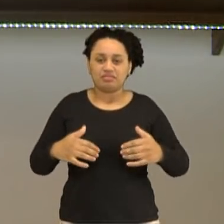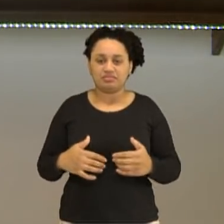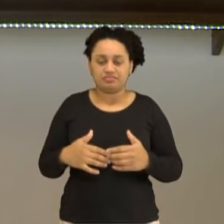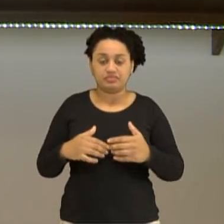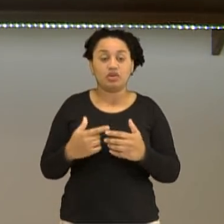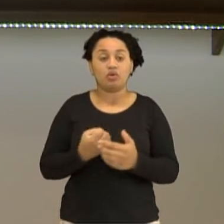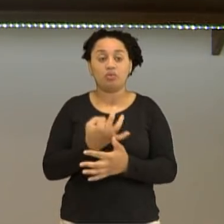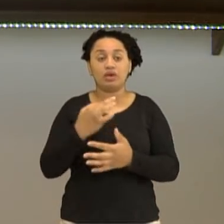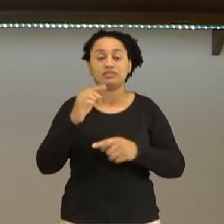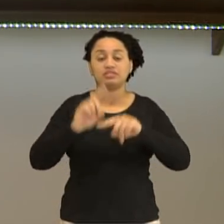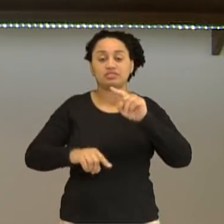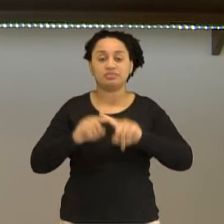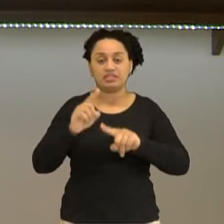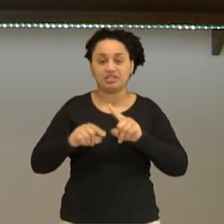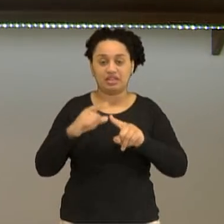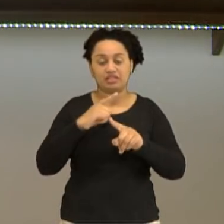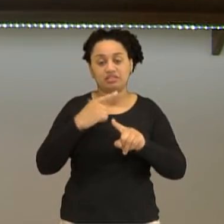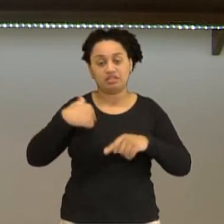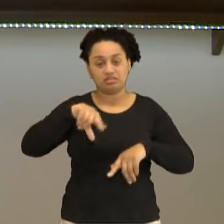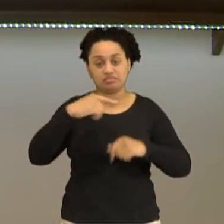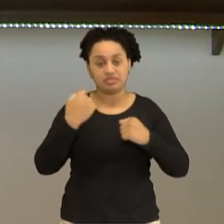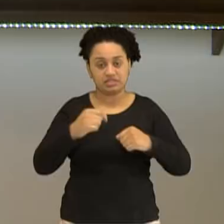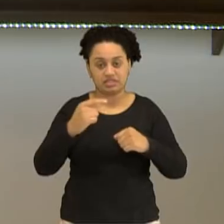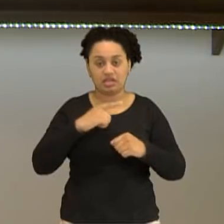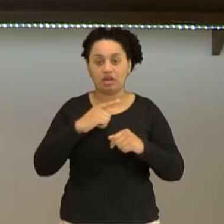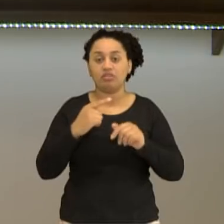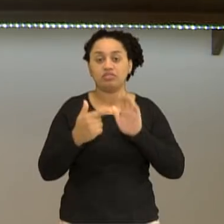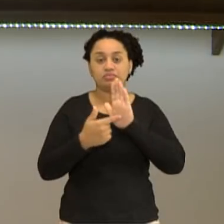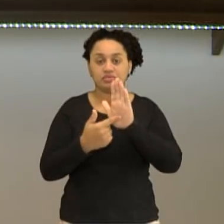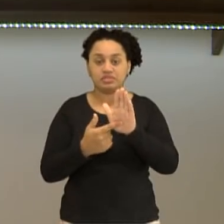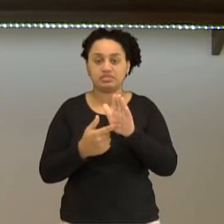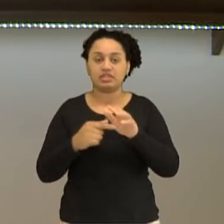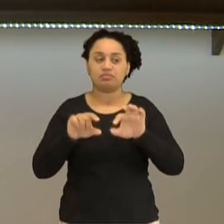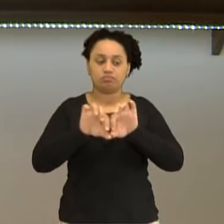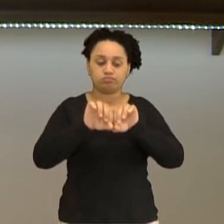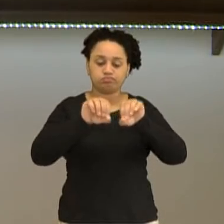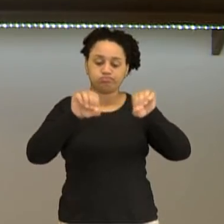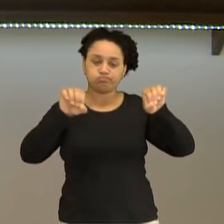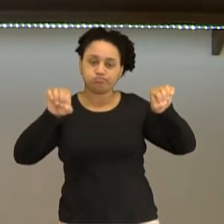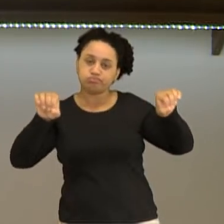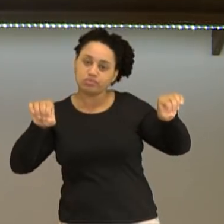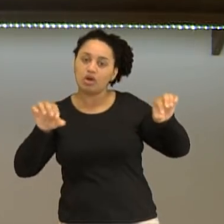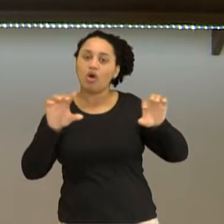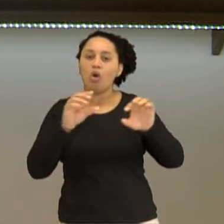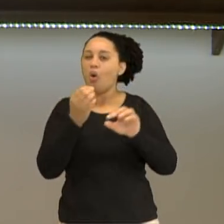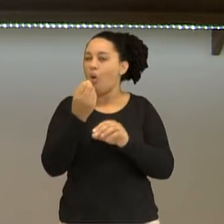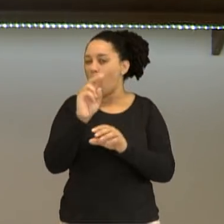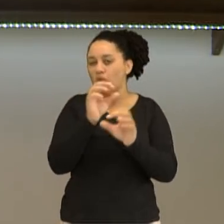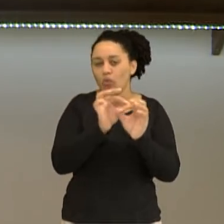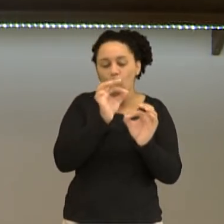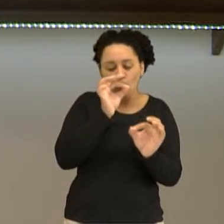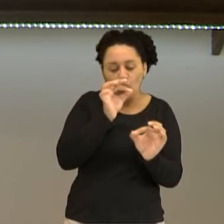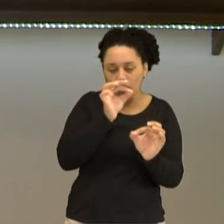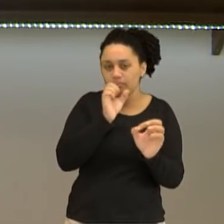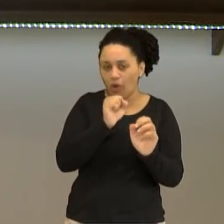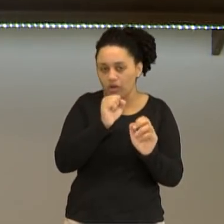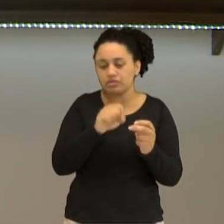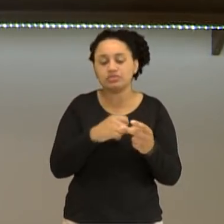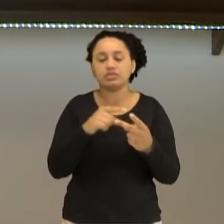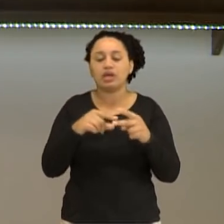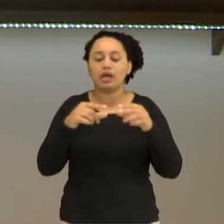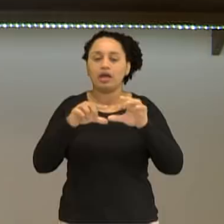na tela, mas eu trouxe alguns deles aqui. Uma mangueirinha ou canudo, uma fita